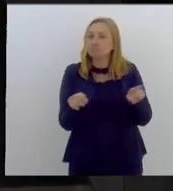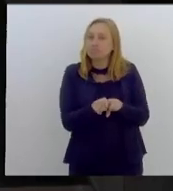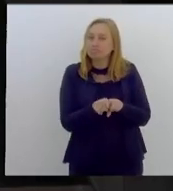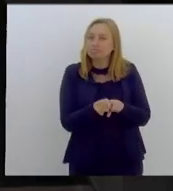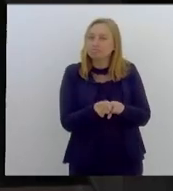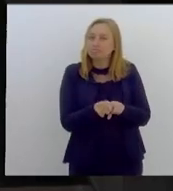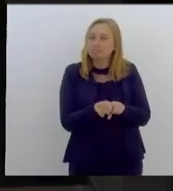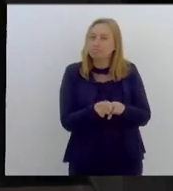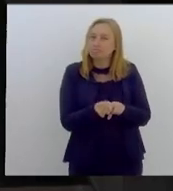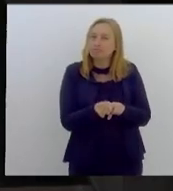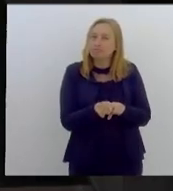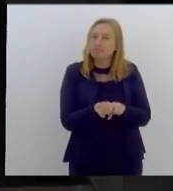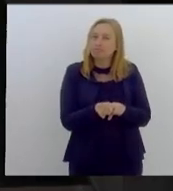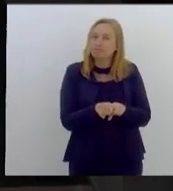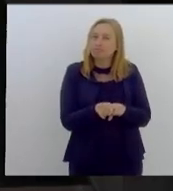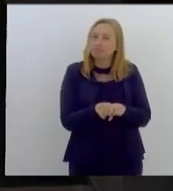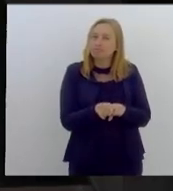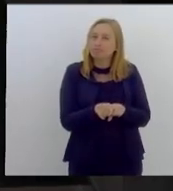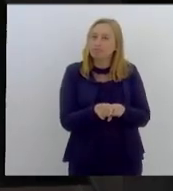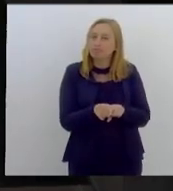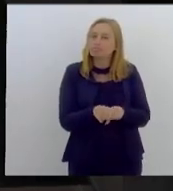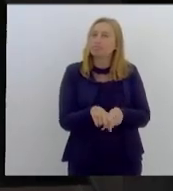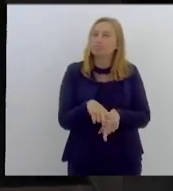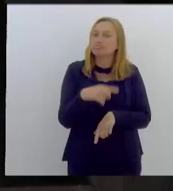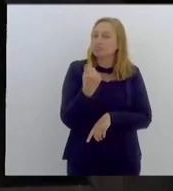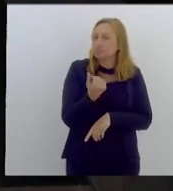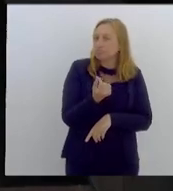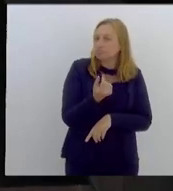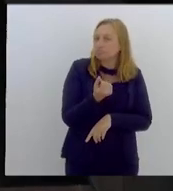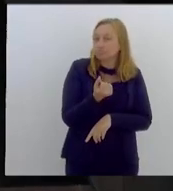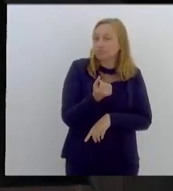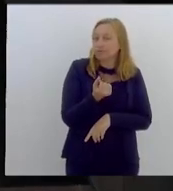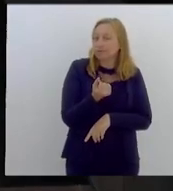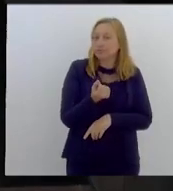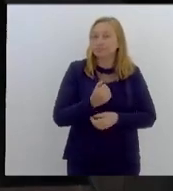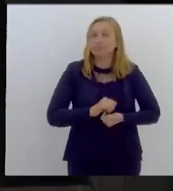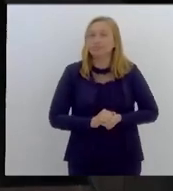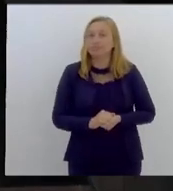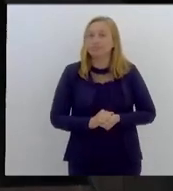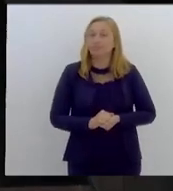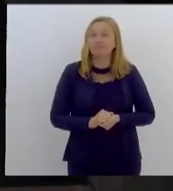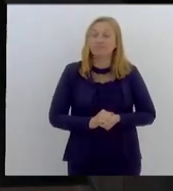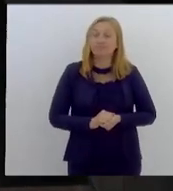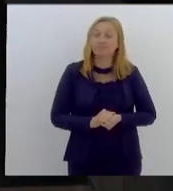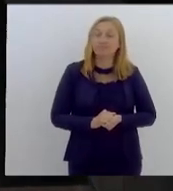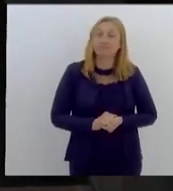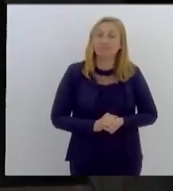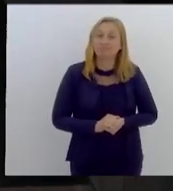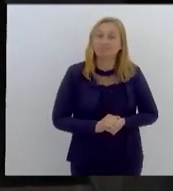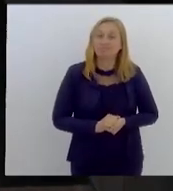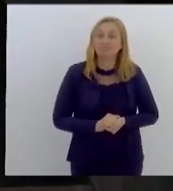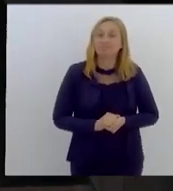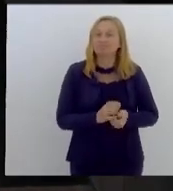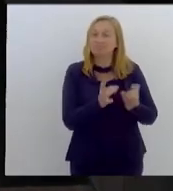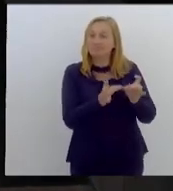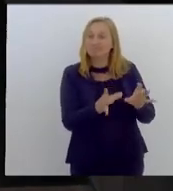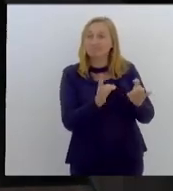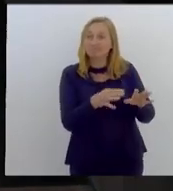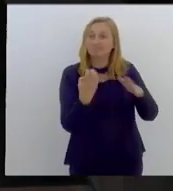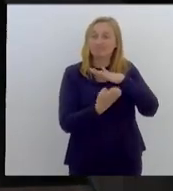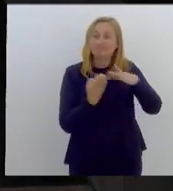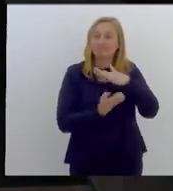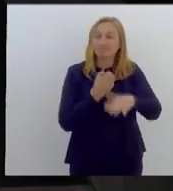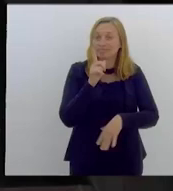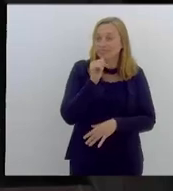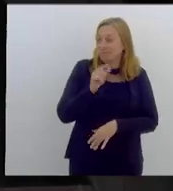que escoou o dinheiro da venda absurda da SEDAI, com a privatização da SEDAI, que está deixando a